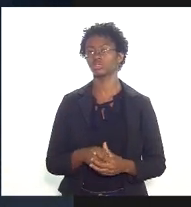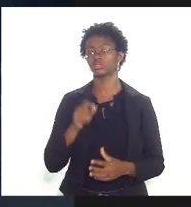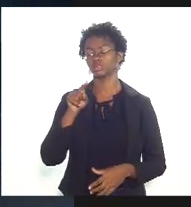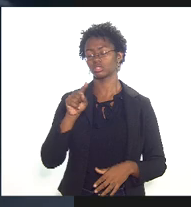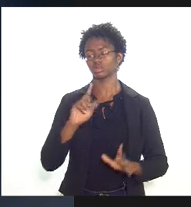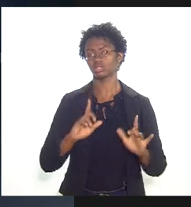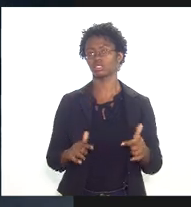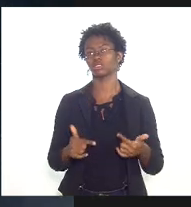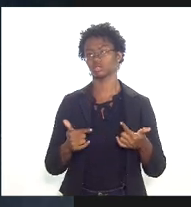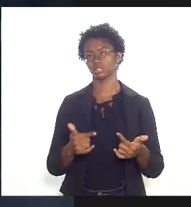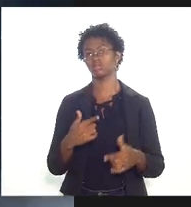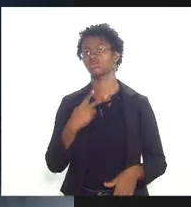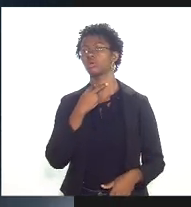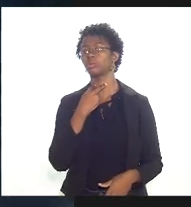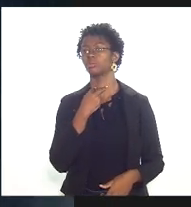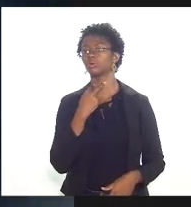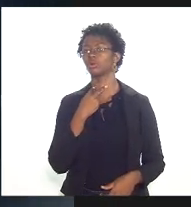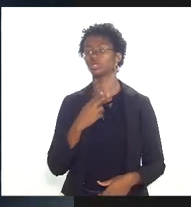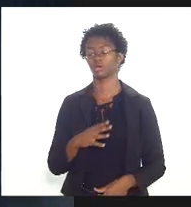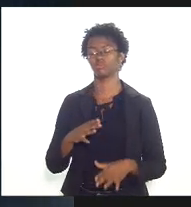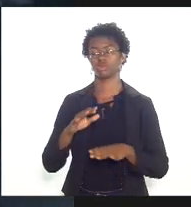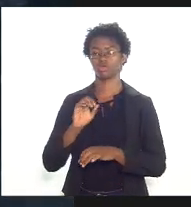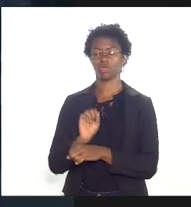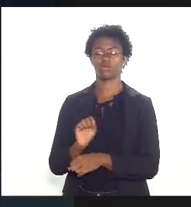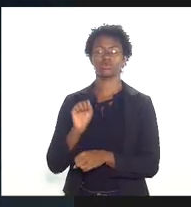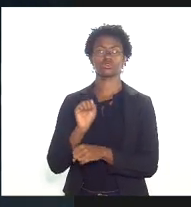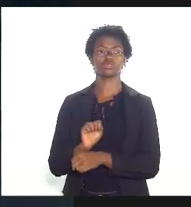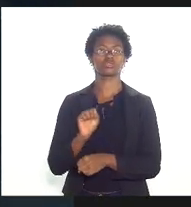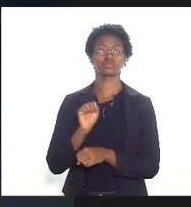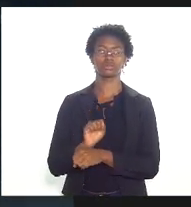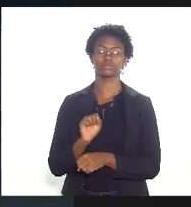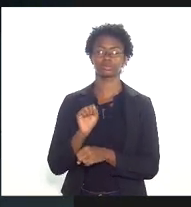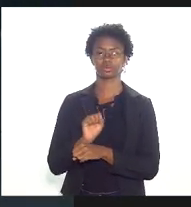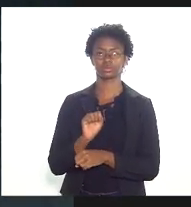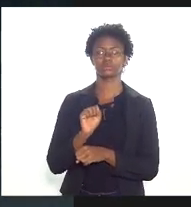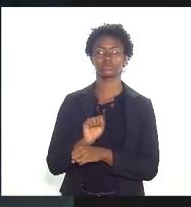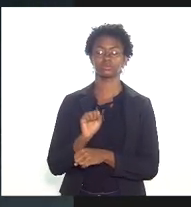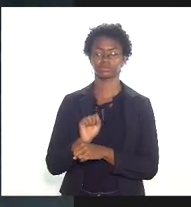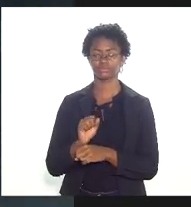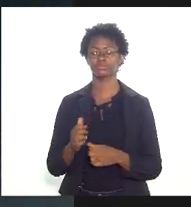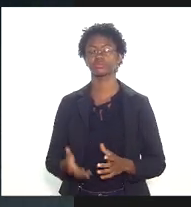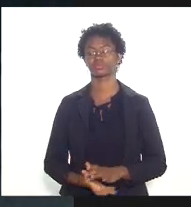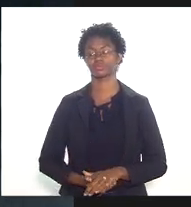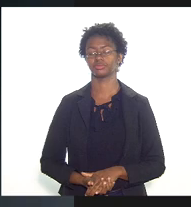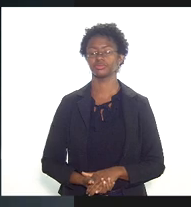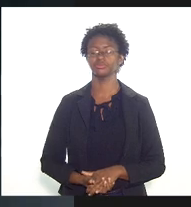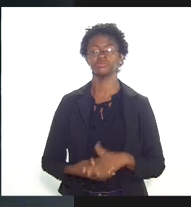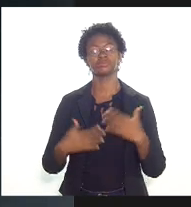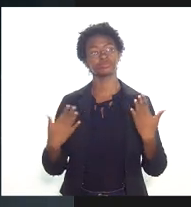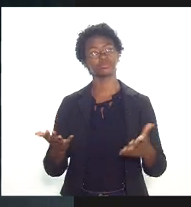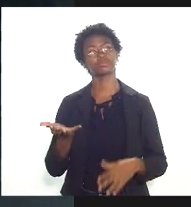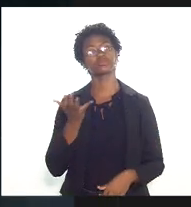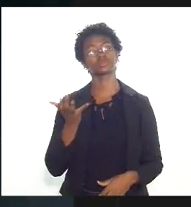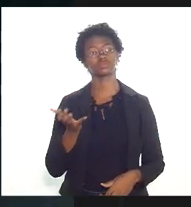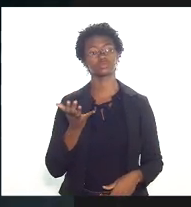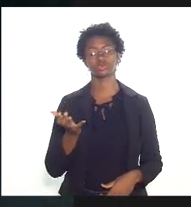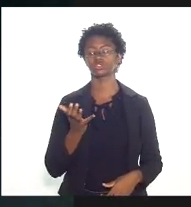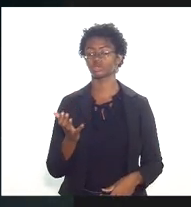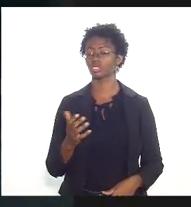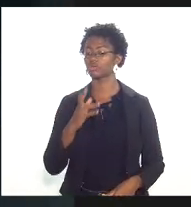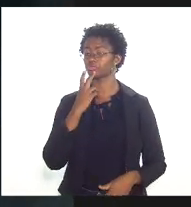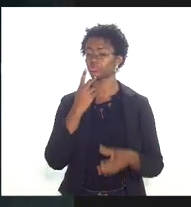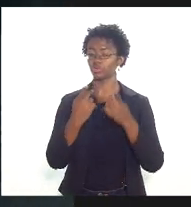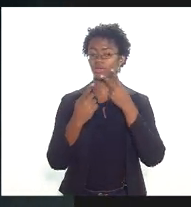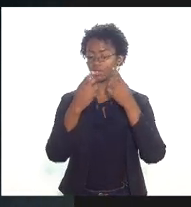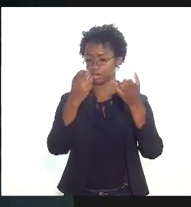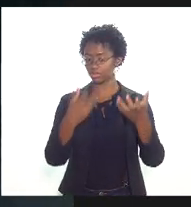situação mas não podemos ficar aguardando vem agir de eterno essa situação Então queria colocar essas questões de